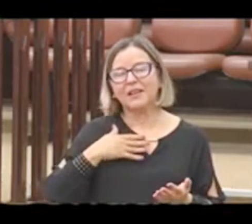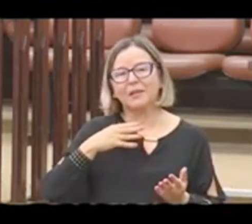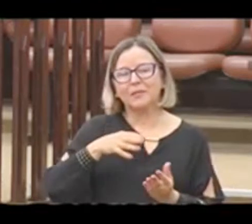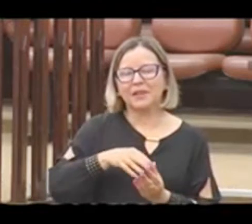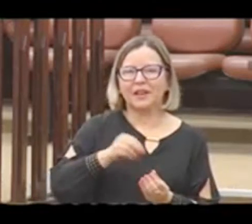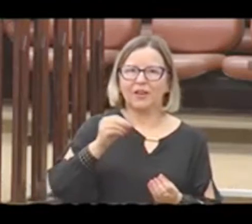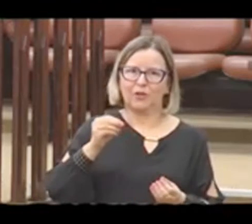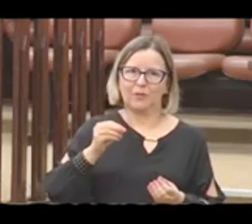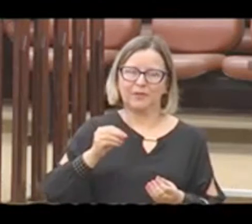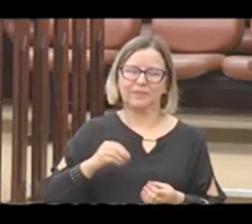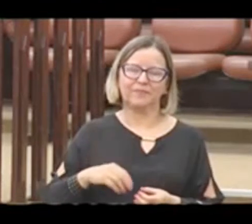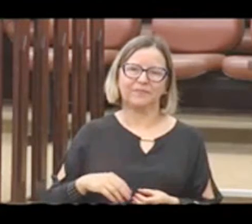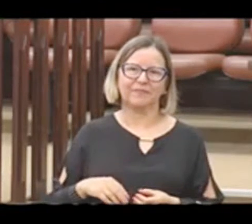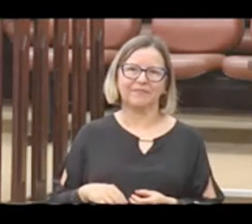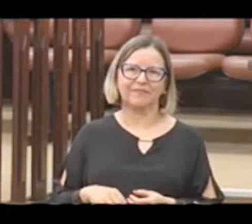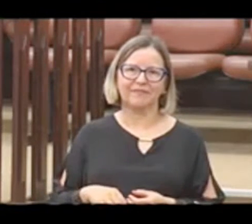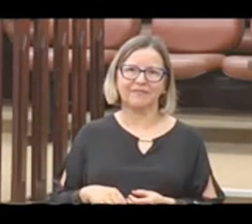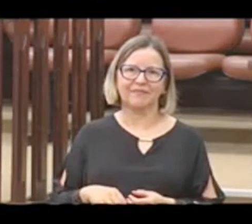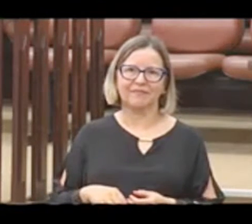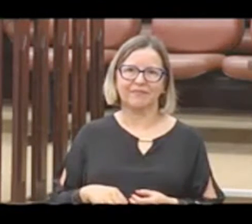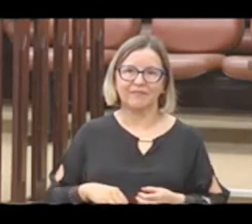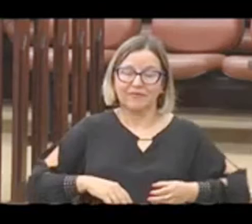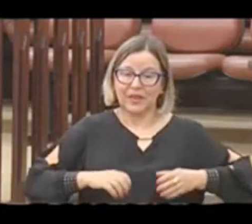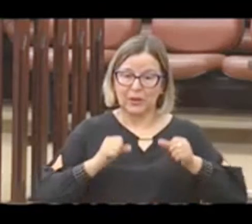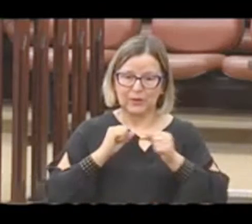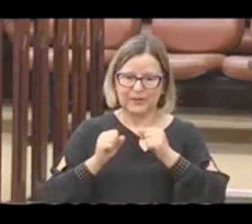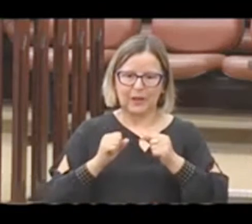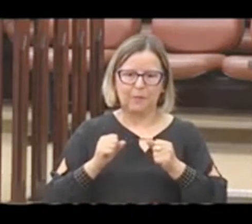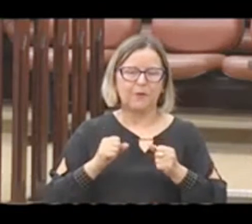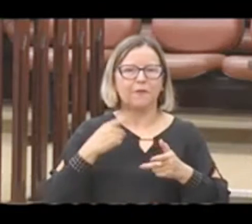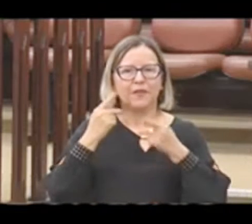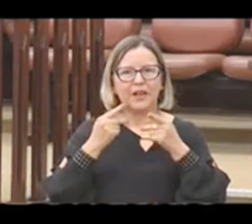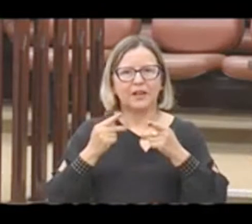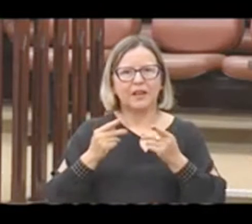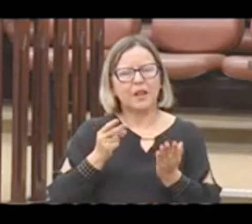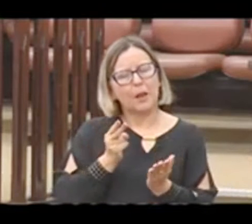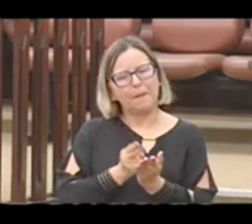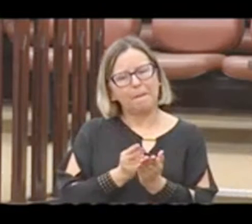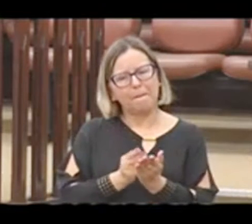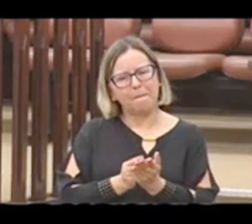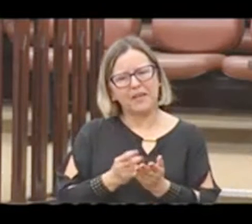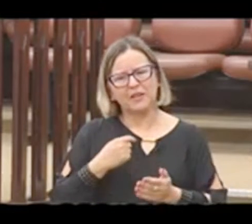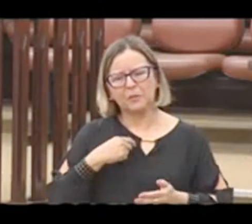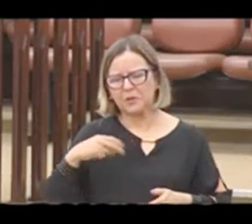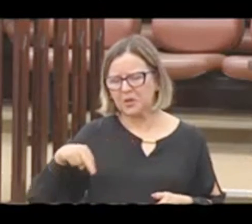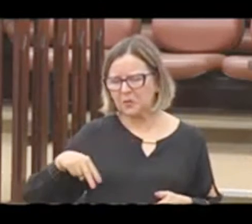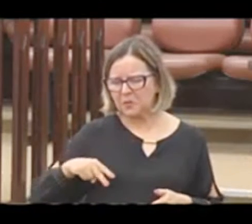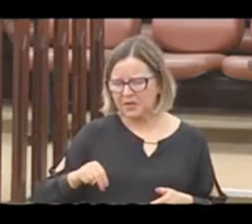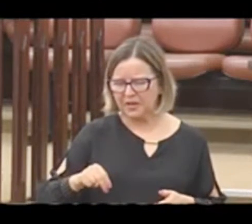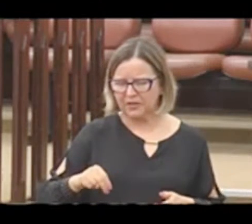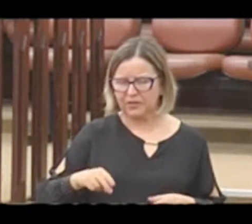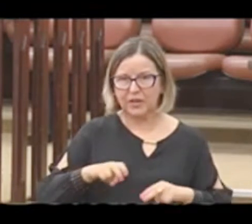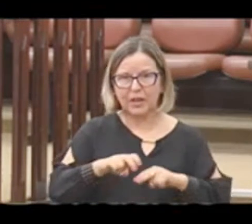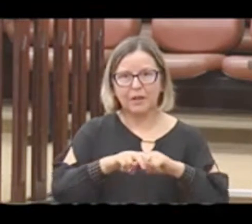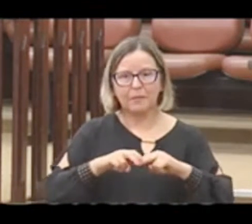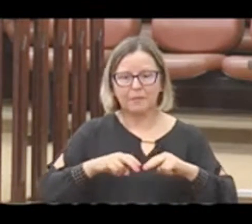E quando o salmista diz que ainda que eu ande pelo vale da sombra da morte, será que tem algo pior do que a morte?